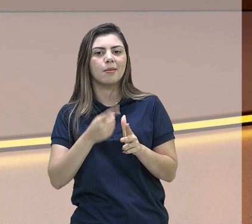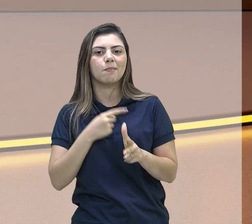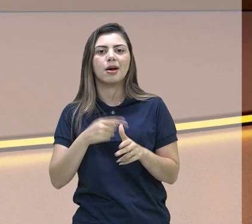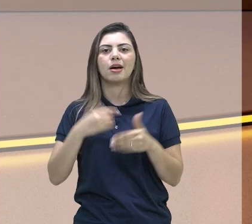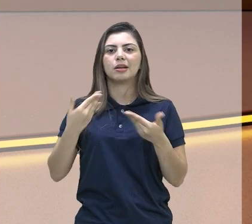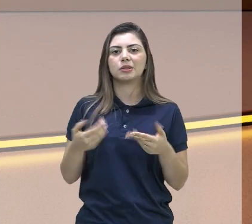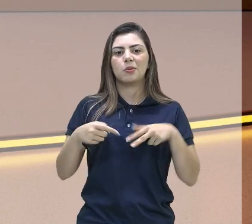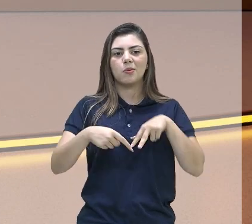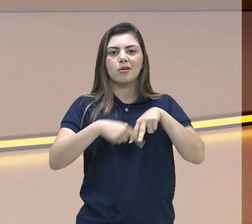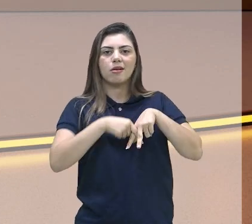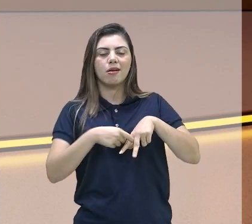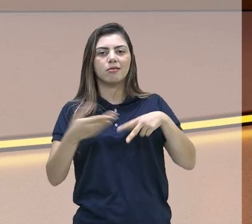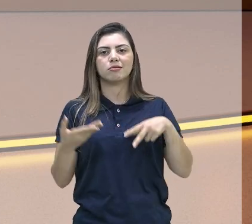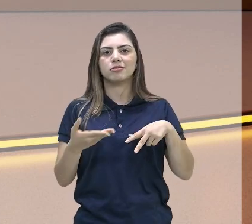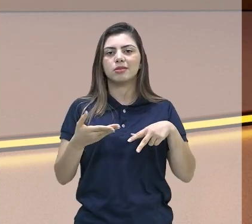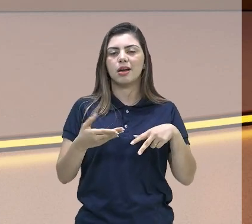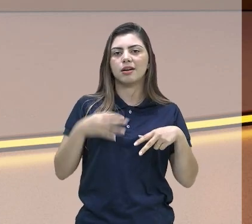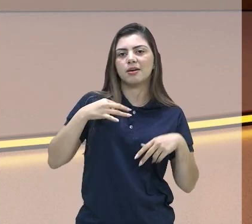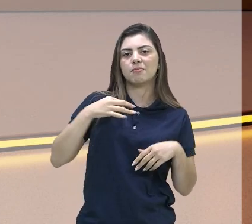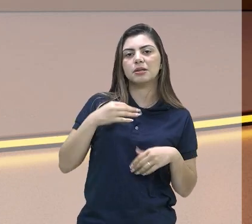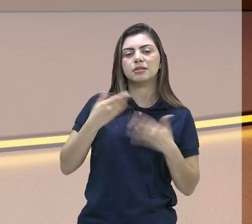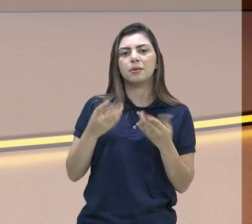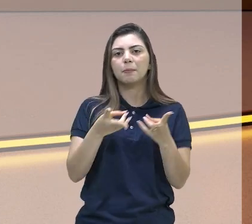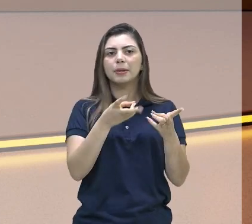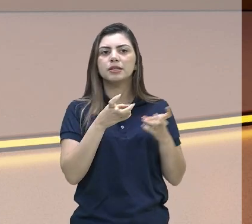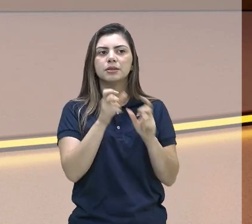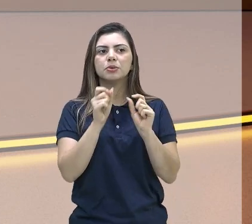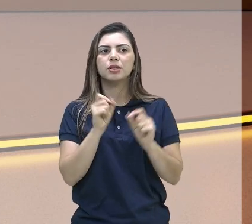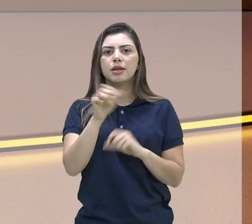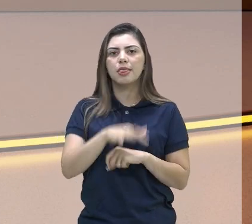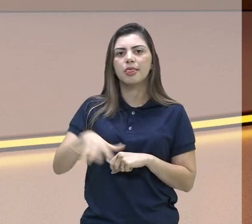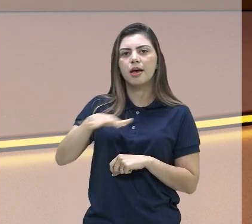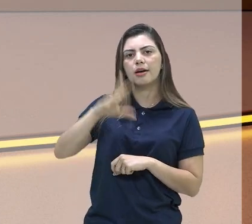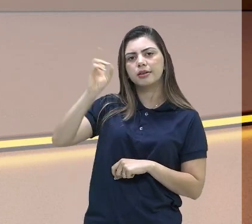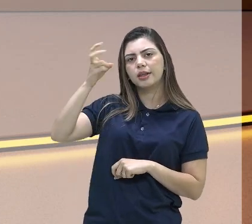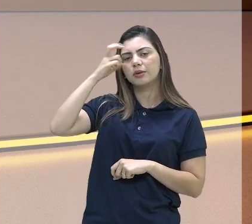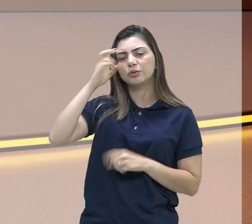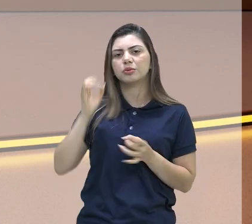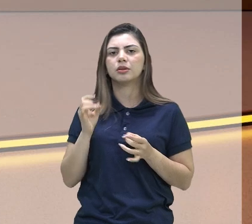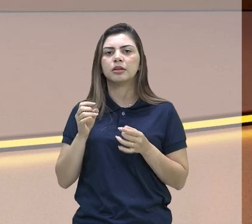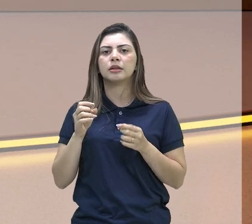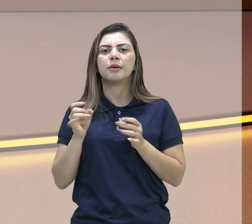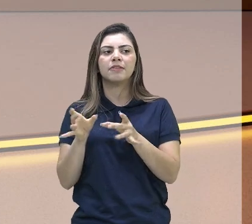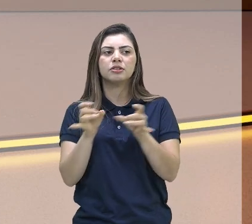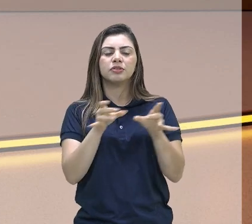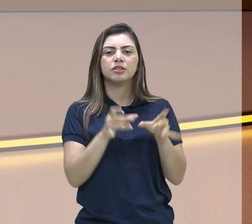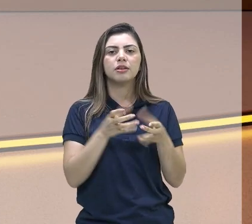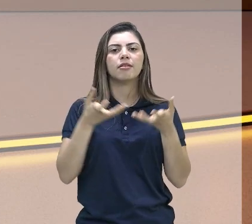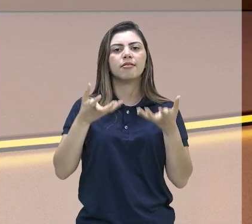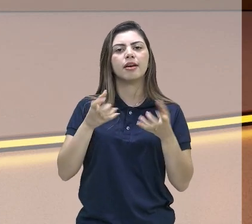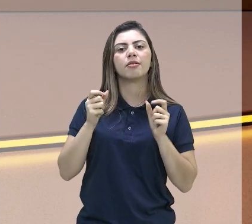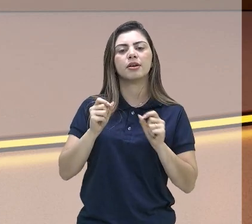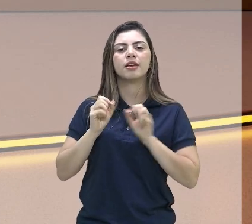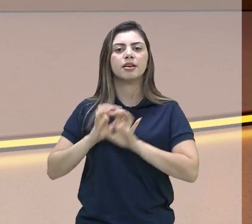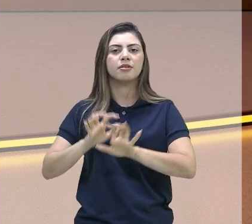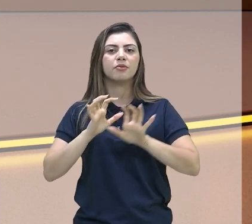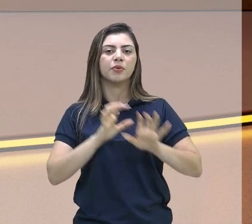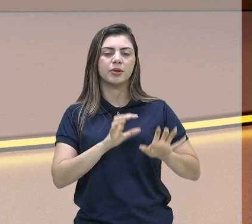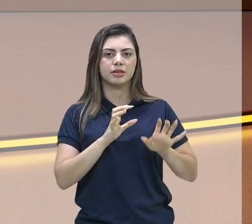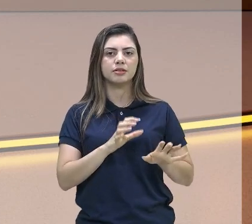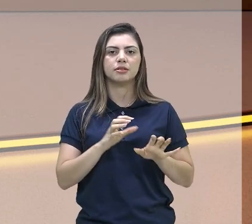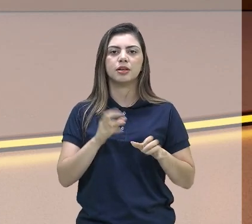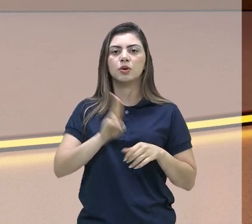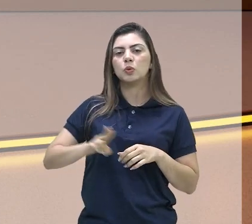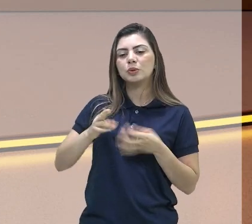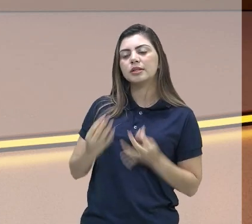aquela camisa. Vejam que a indústria cultural, sim, ela se apropria das tecnologias